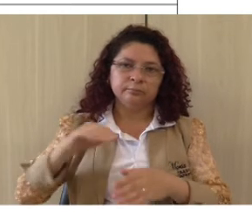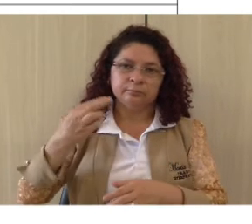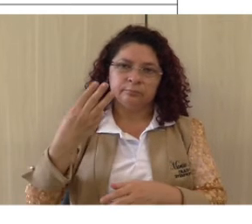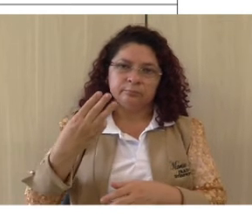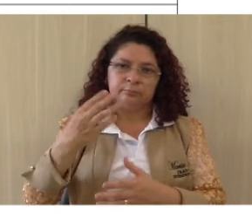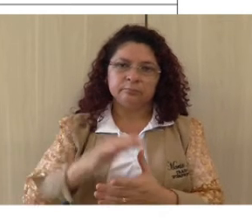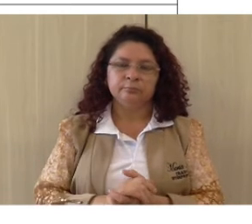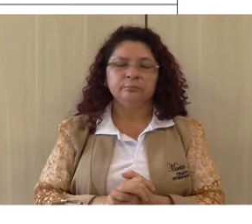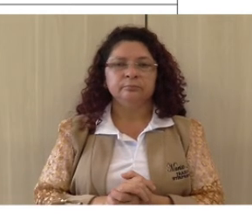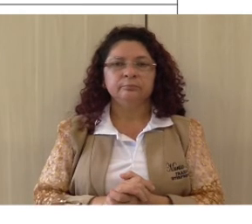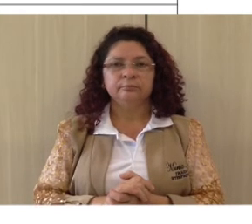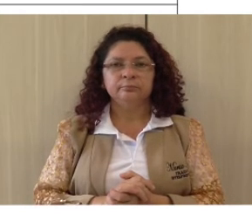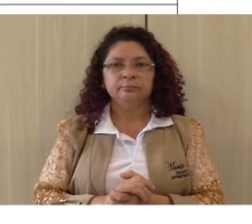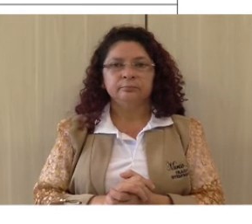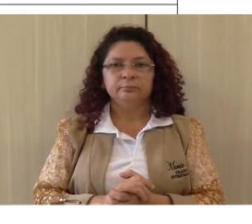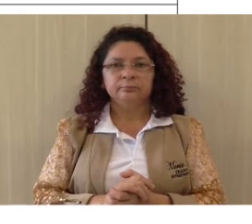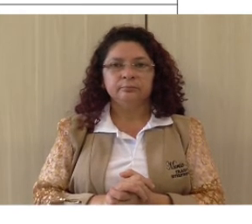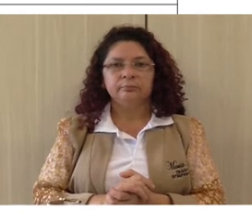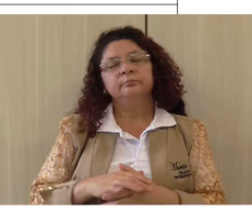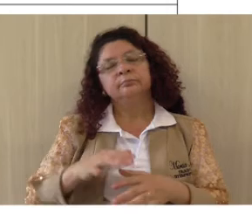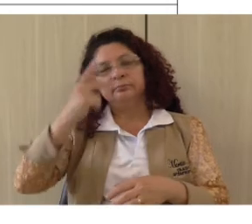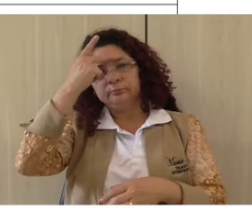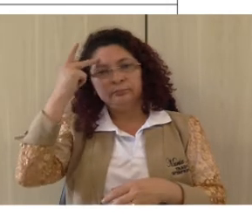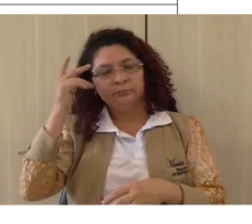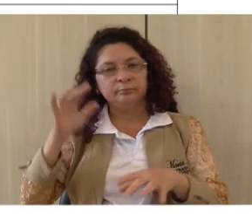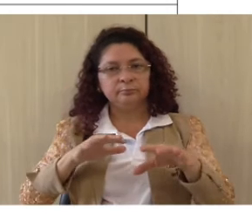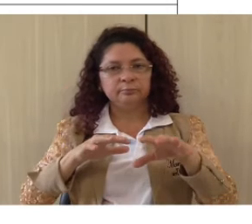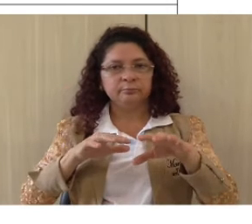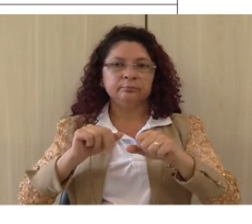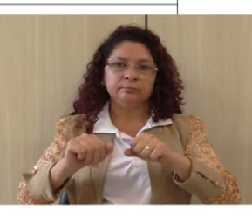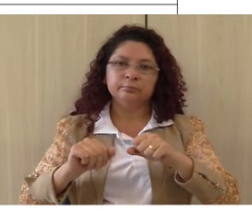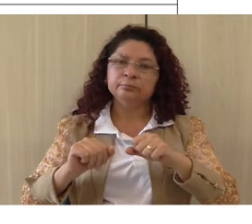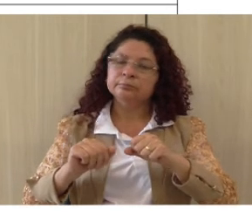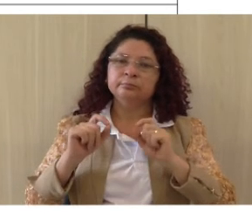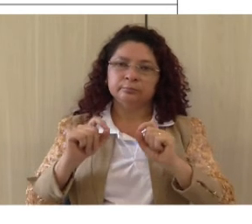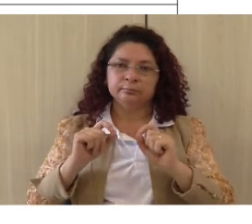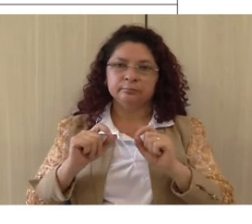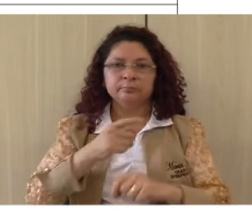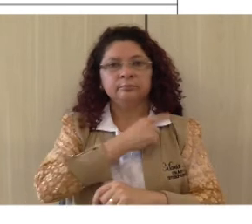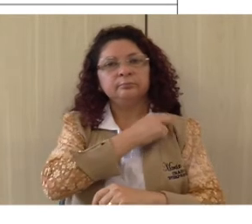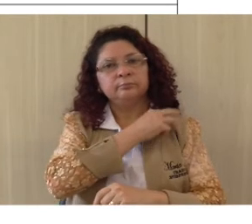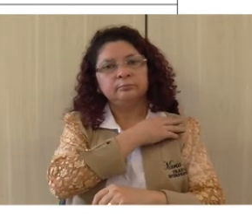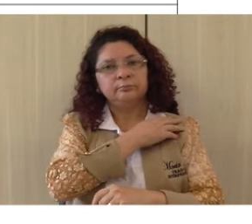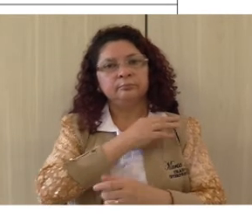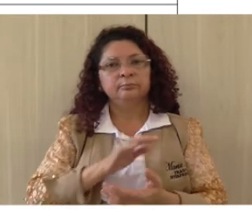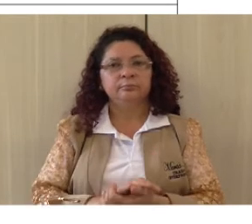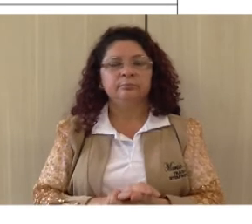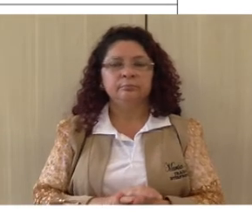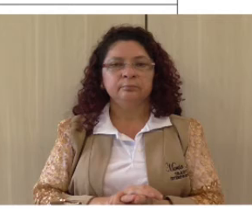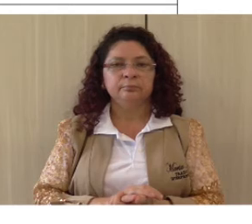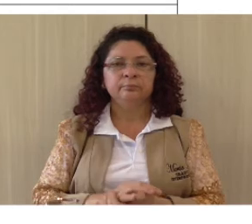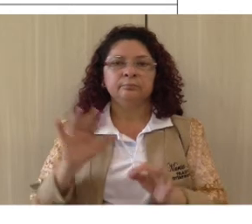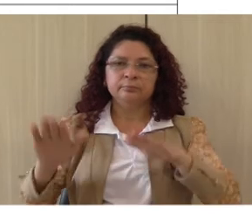3. Para os candidatos que concluíram o ensino médio em etapas, a média calculada A média